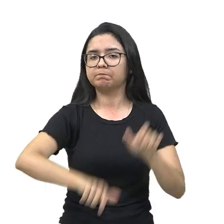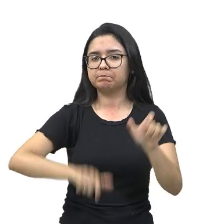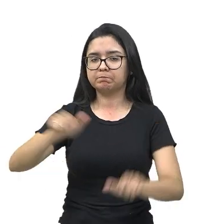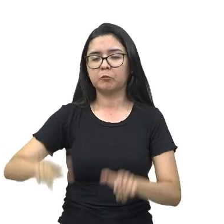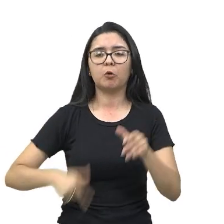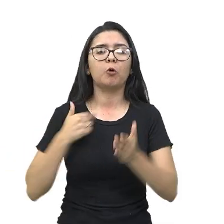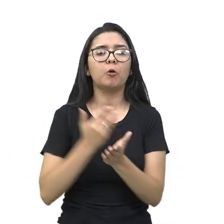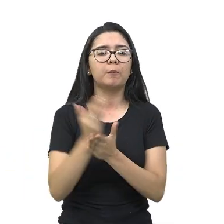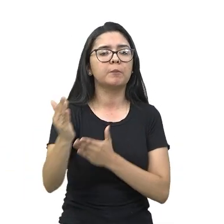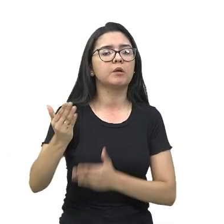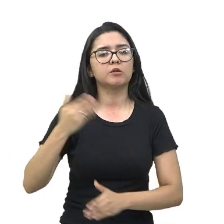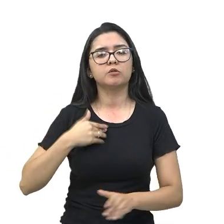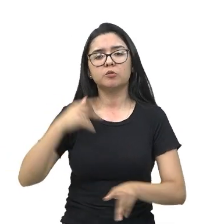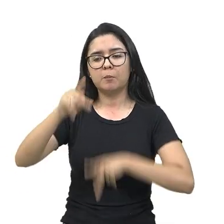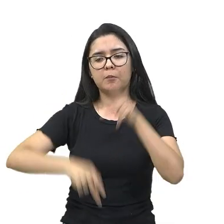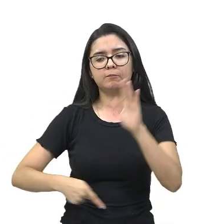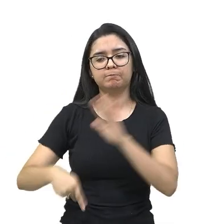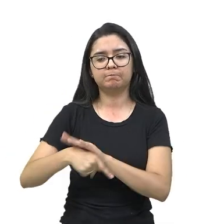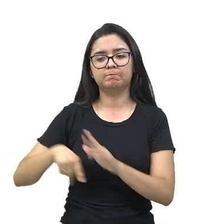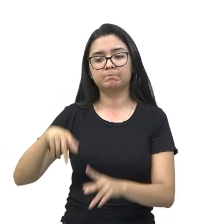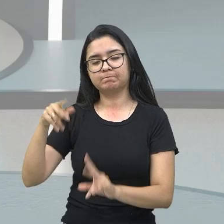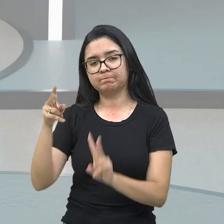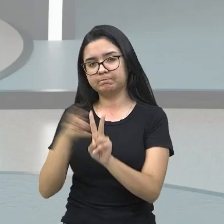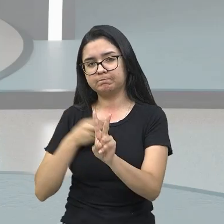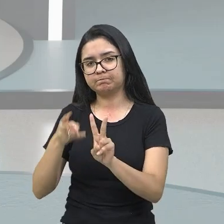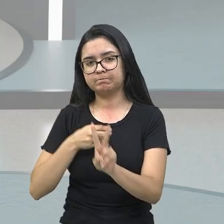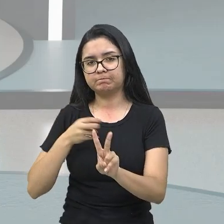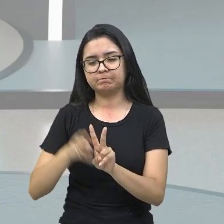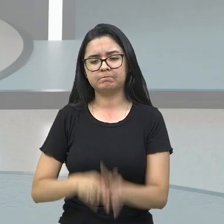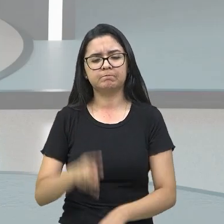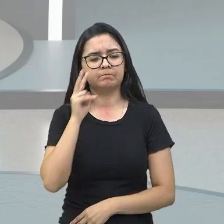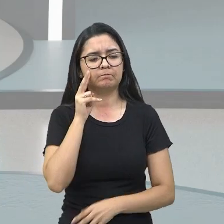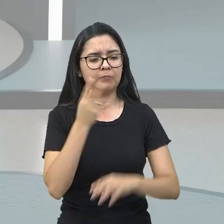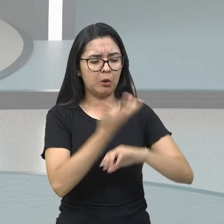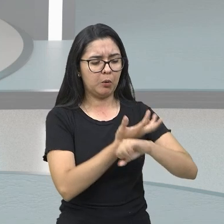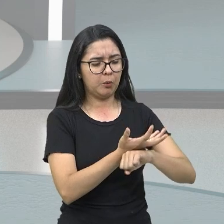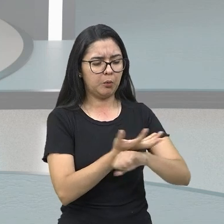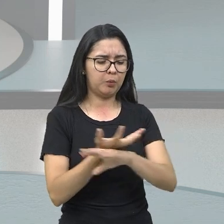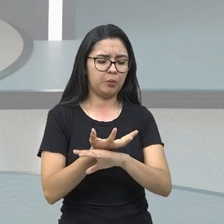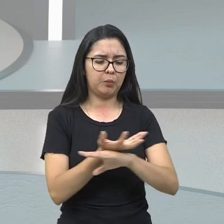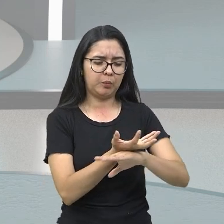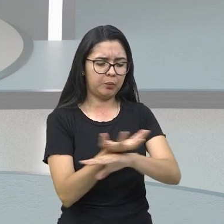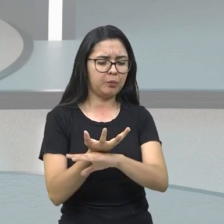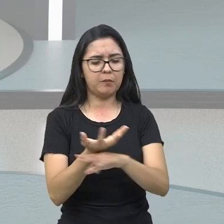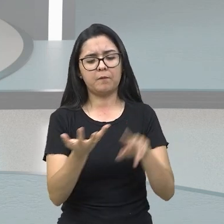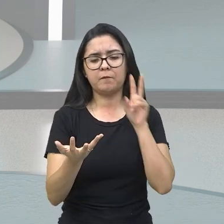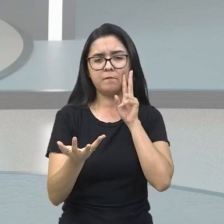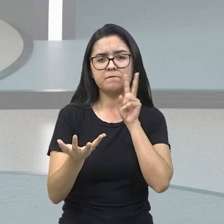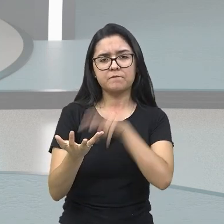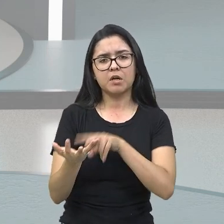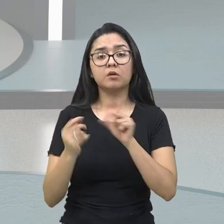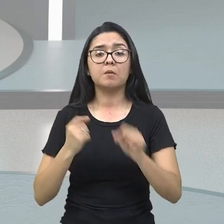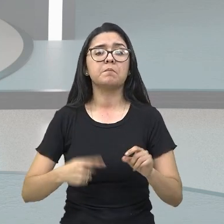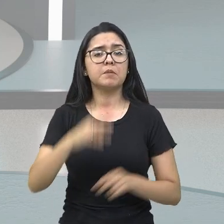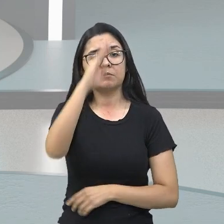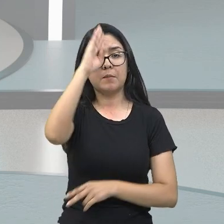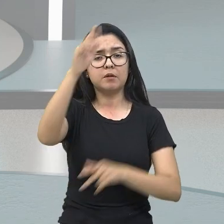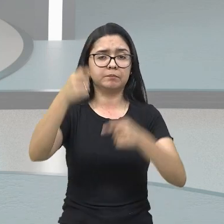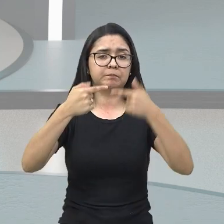nossos povos indígenas, que observaram a planta e criaram narrativas, os tupi-guaranis principalmente,